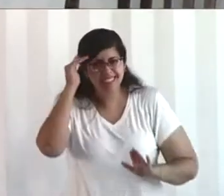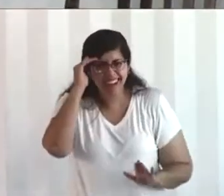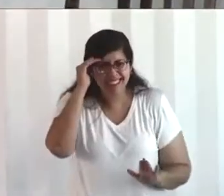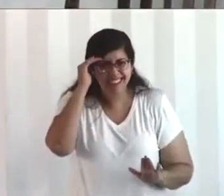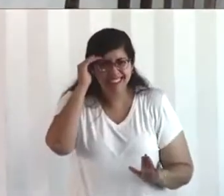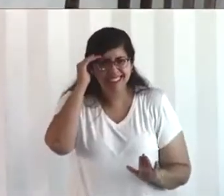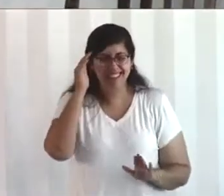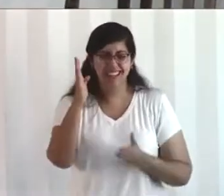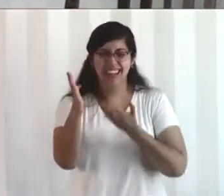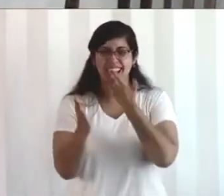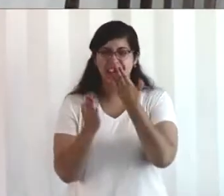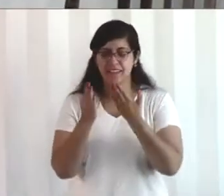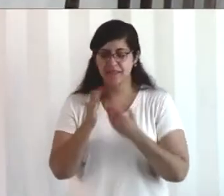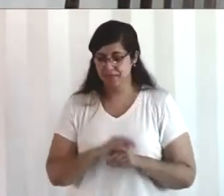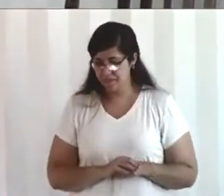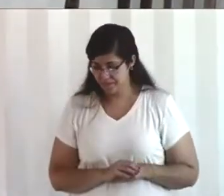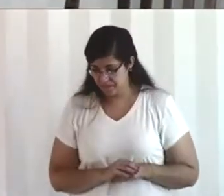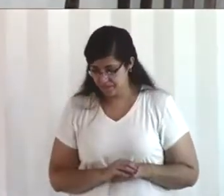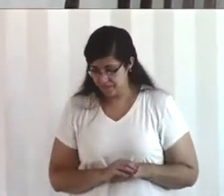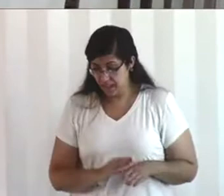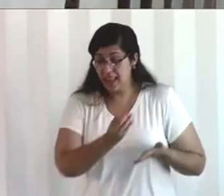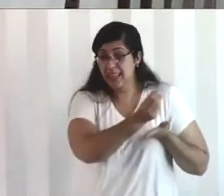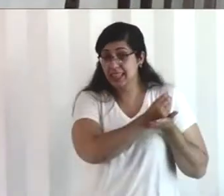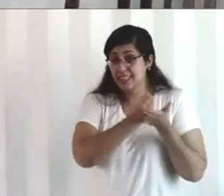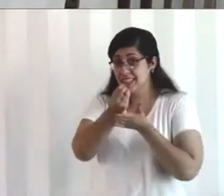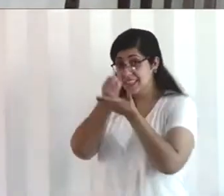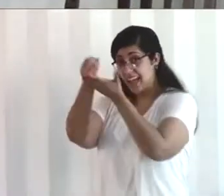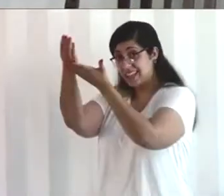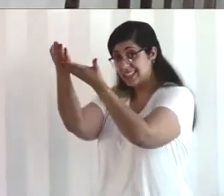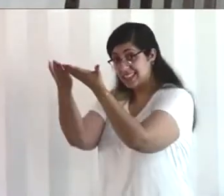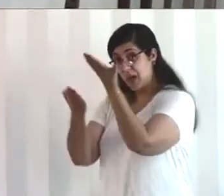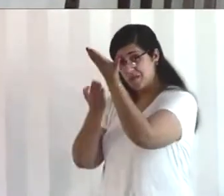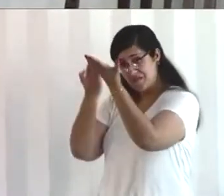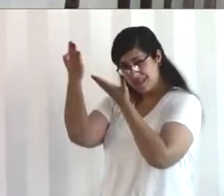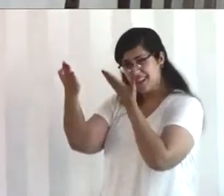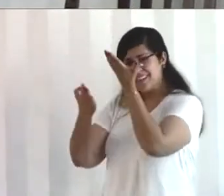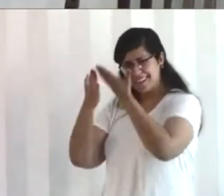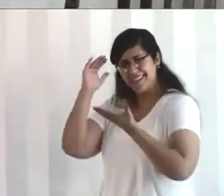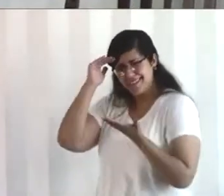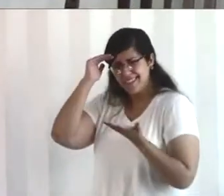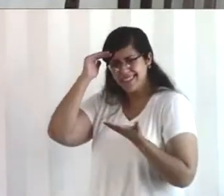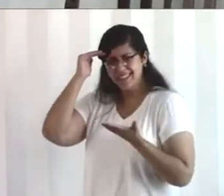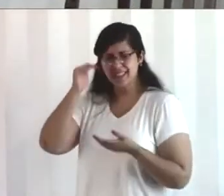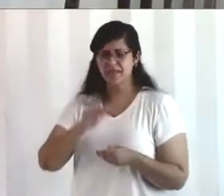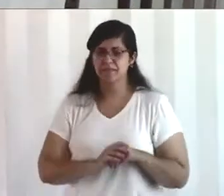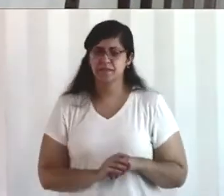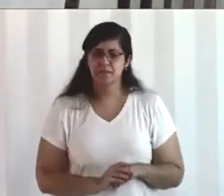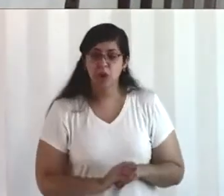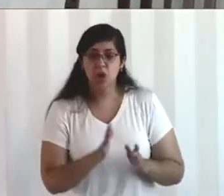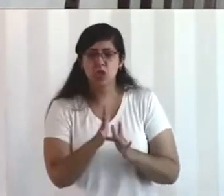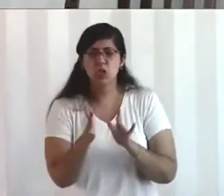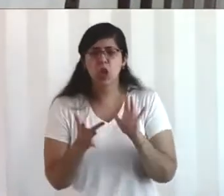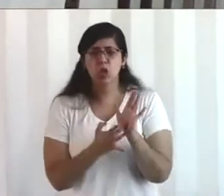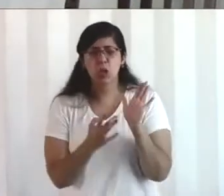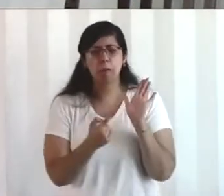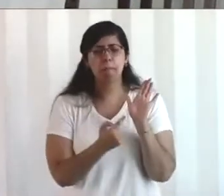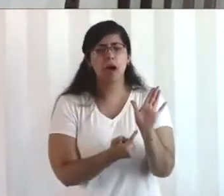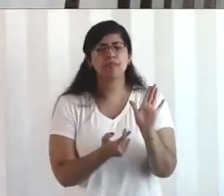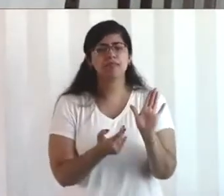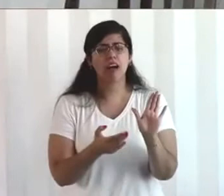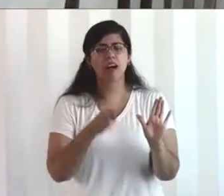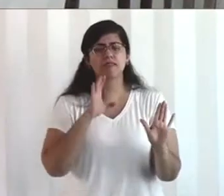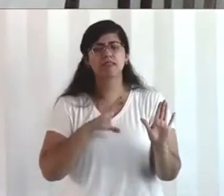ao serviço. Cristo impacta uma cidade. Como ele impacta uma cidade?